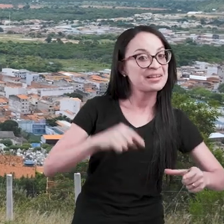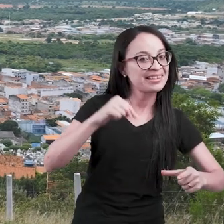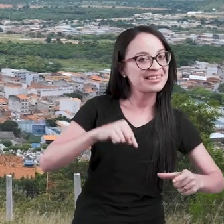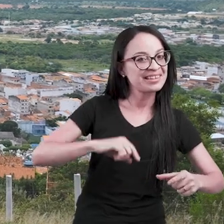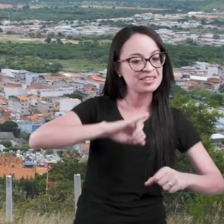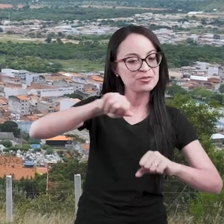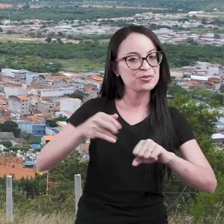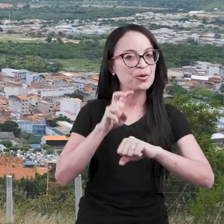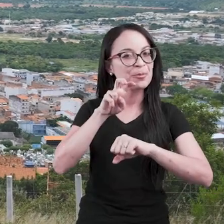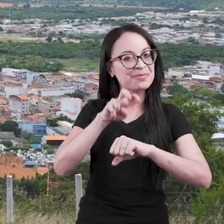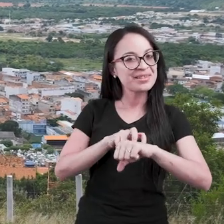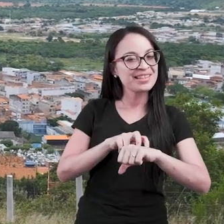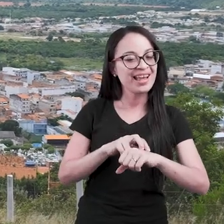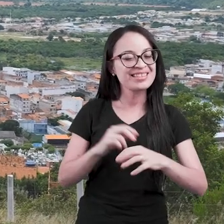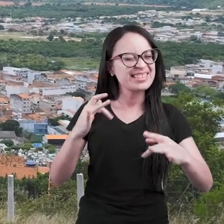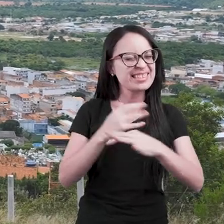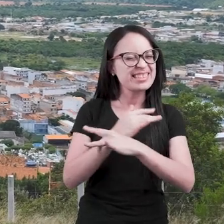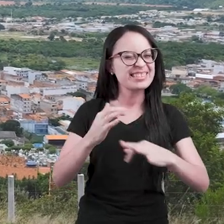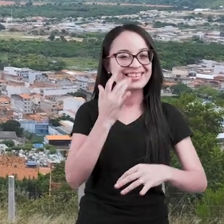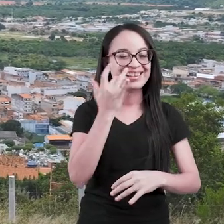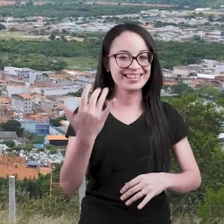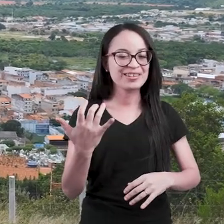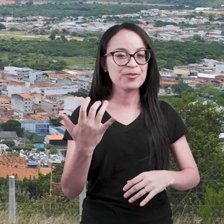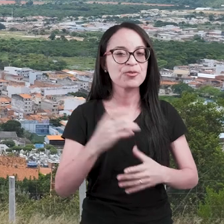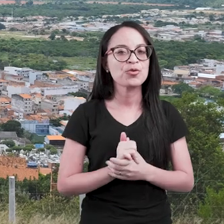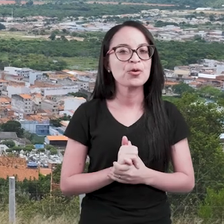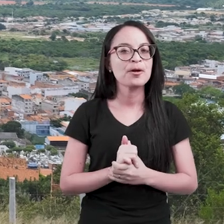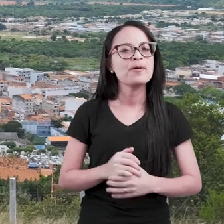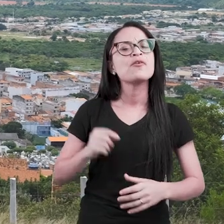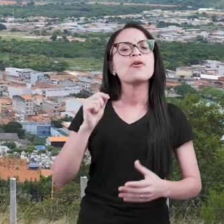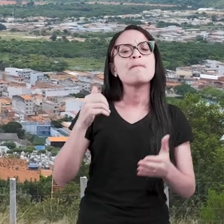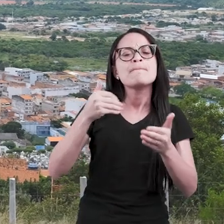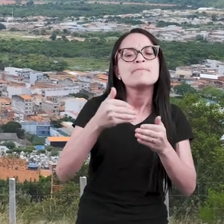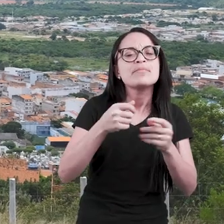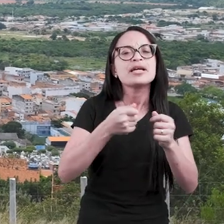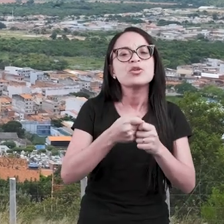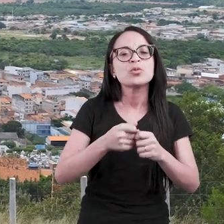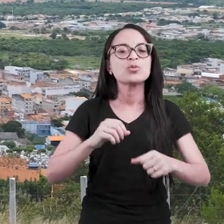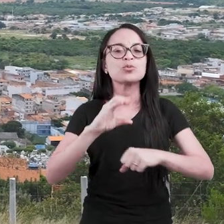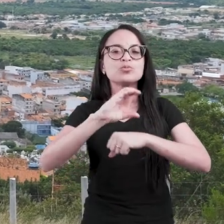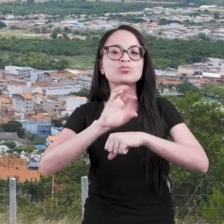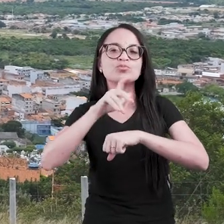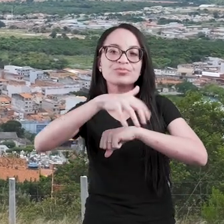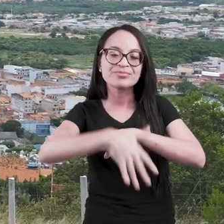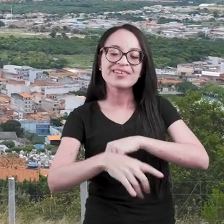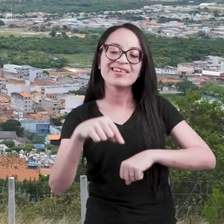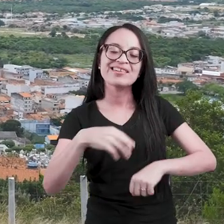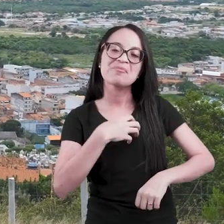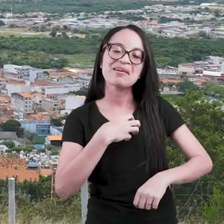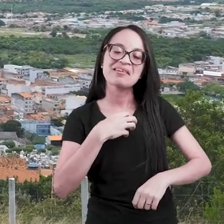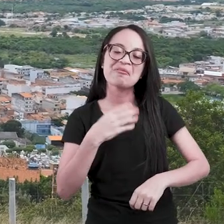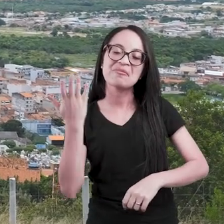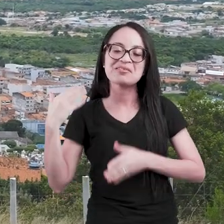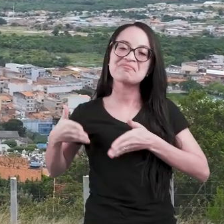Essa é Jacobina, a cidade do ouro, como muitos chamam. Fica no extremo norte da Chapada Diamantina, na Bahia. Minha cidade